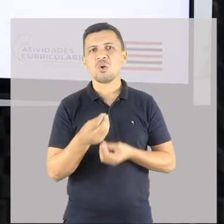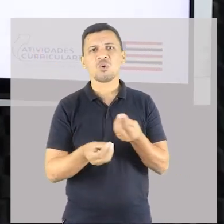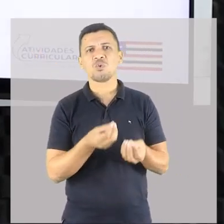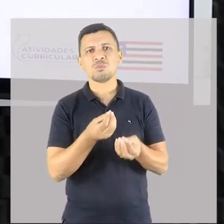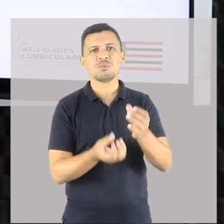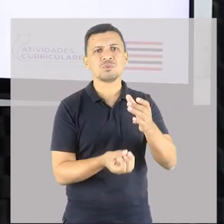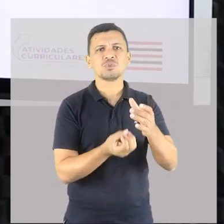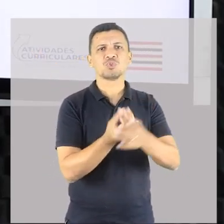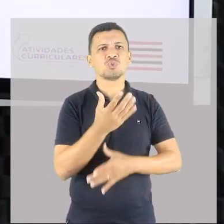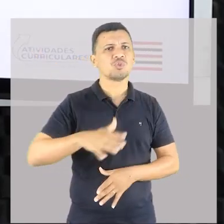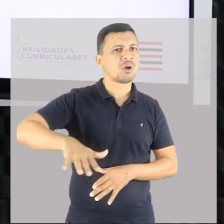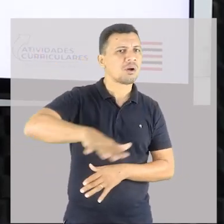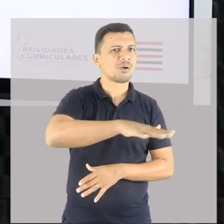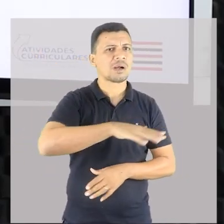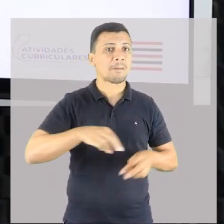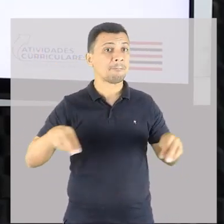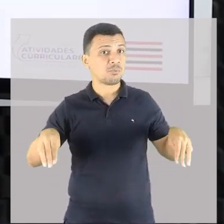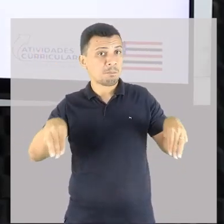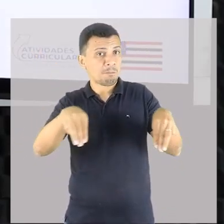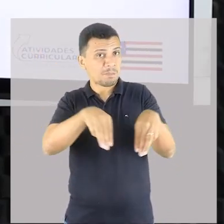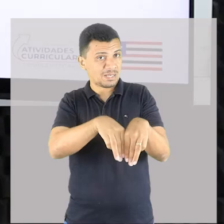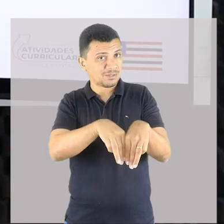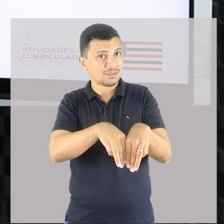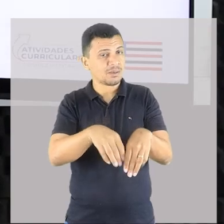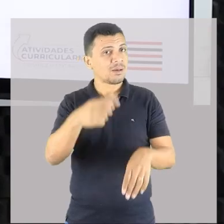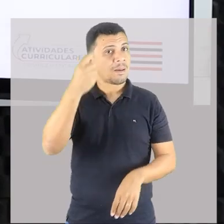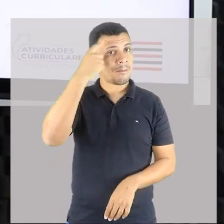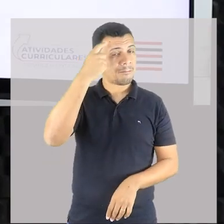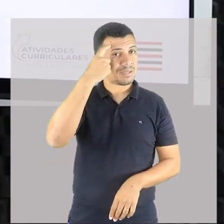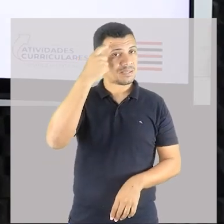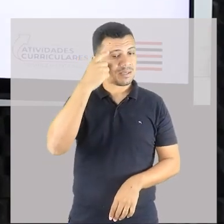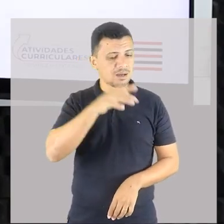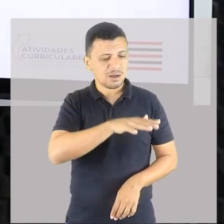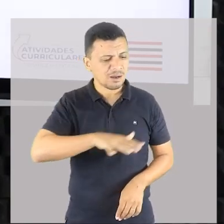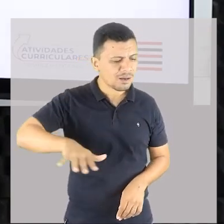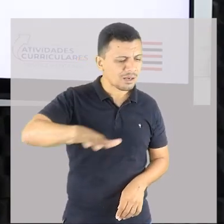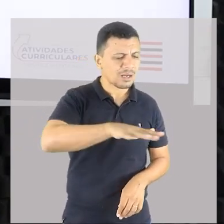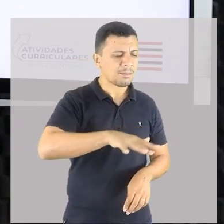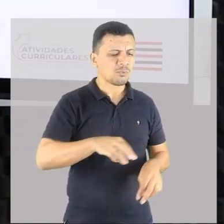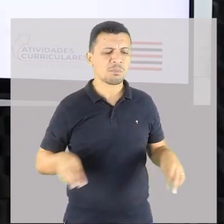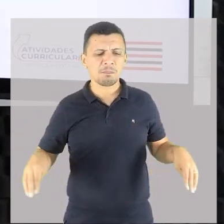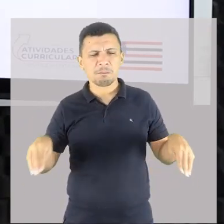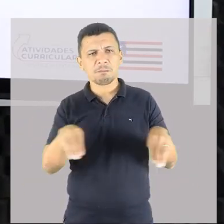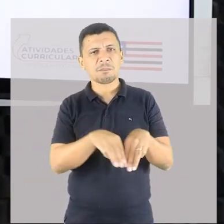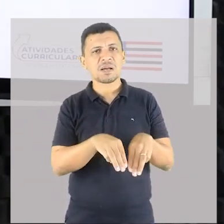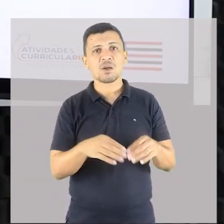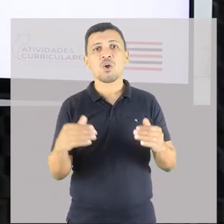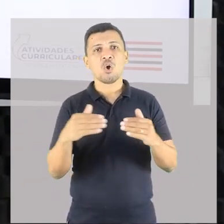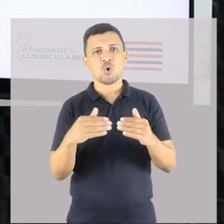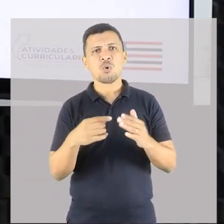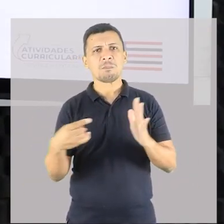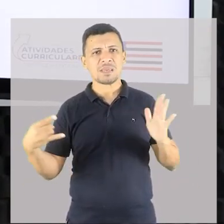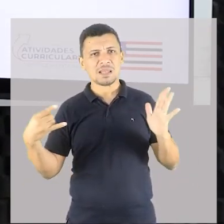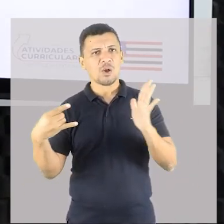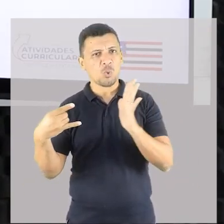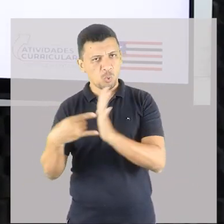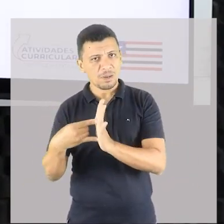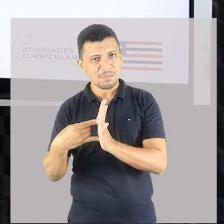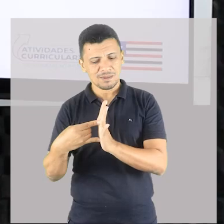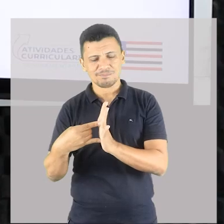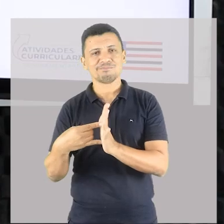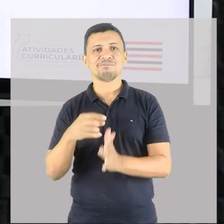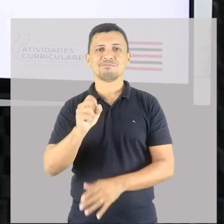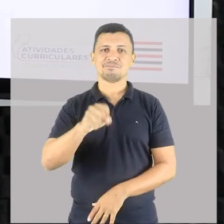campo magnético. Então, vamos pensar. Campo magnético, Joás, campo magnético tem a ver com ímã, né? Campo